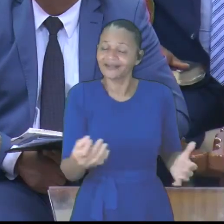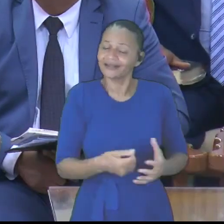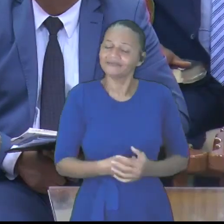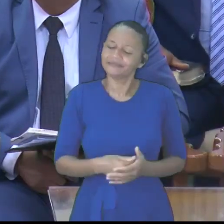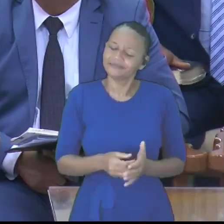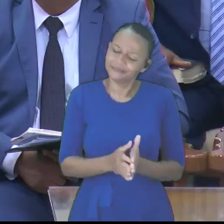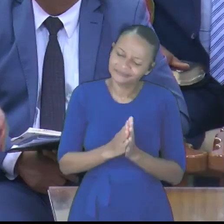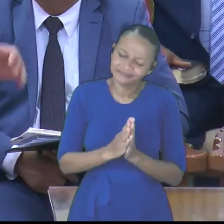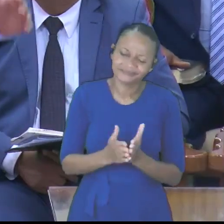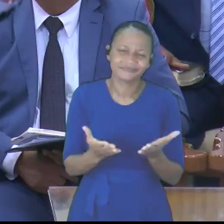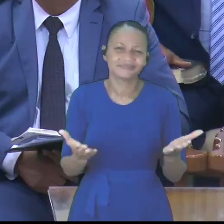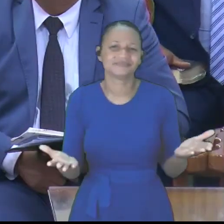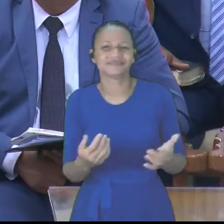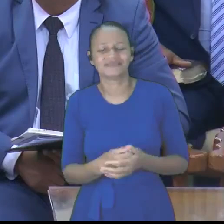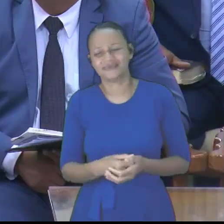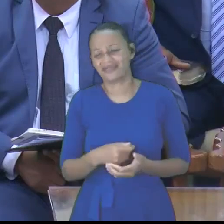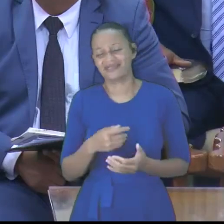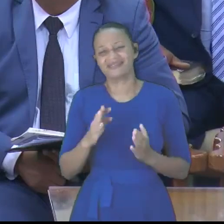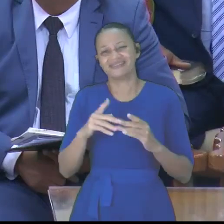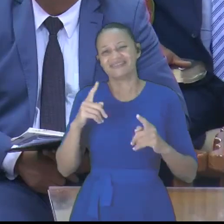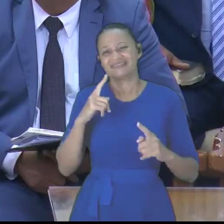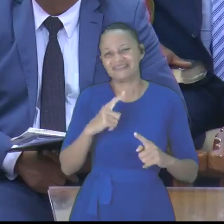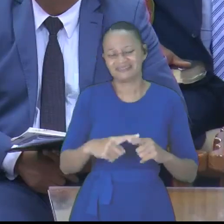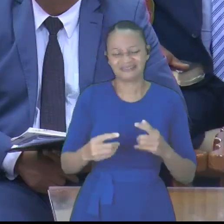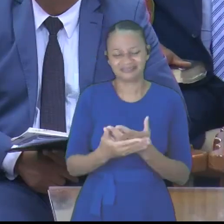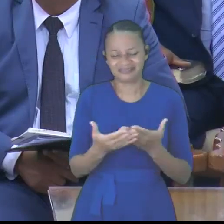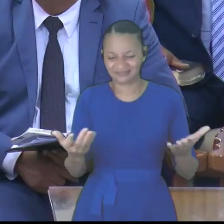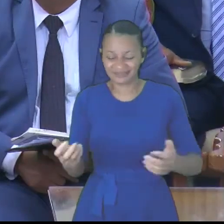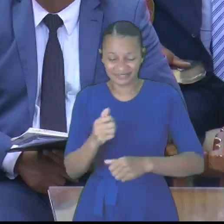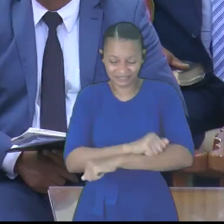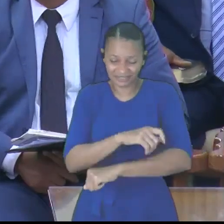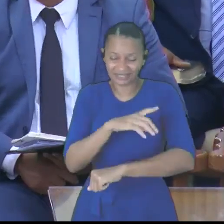Pelo amor de Deus, a Assembleia de Deus no Brasil, acorde em nome de Jesus.